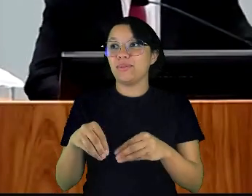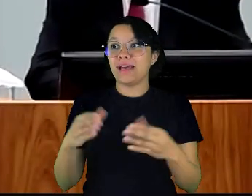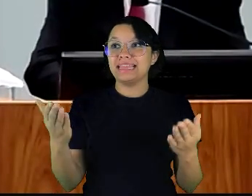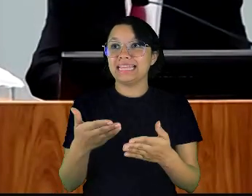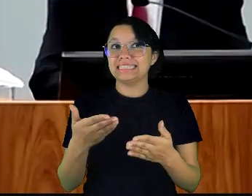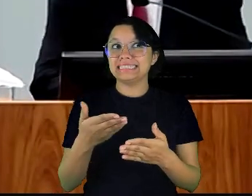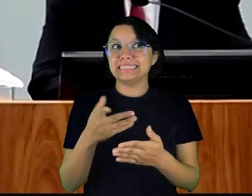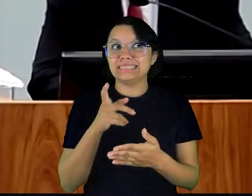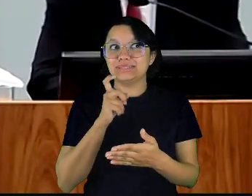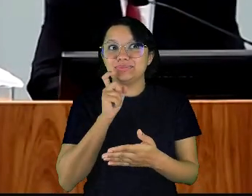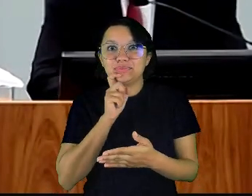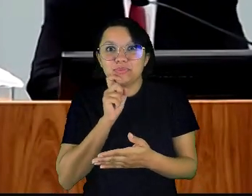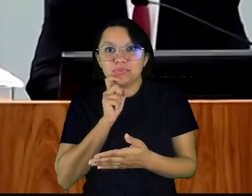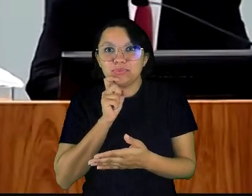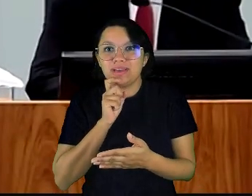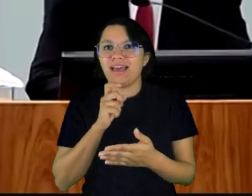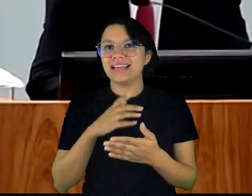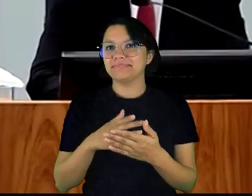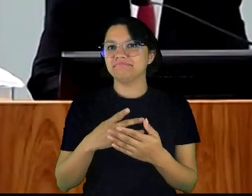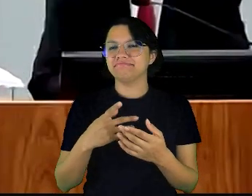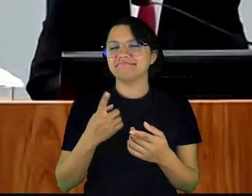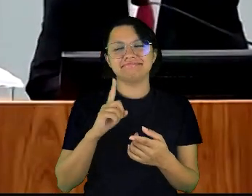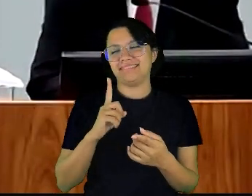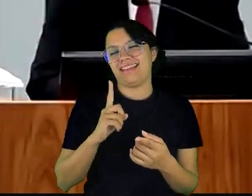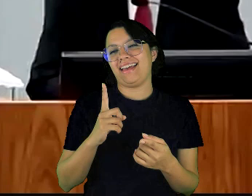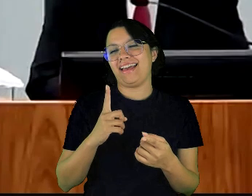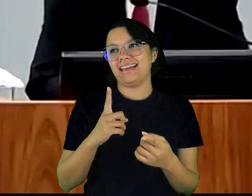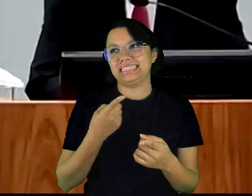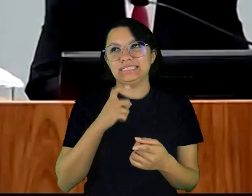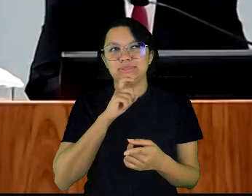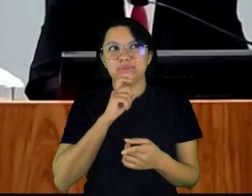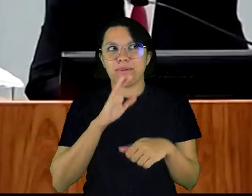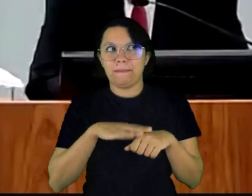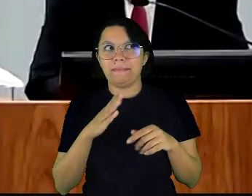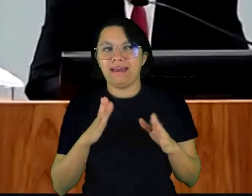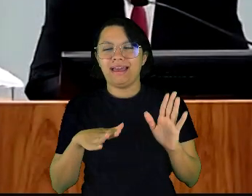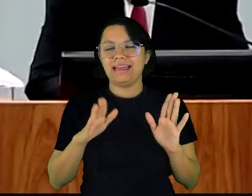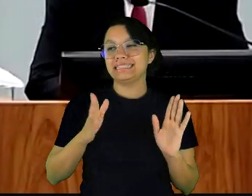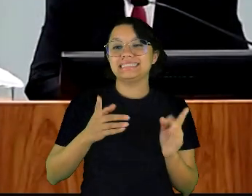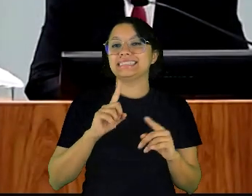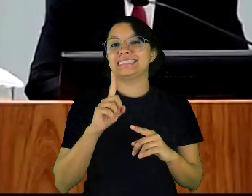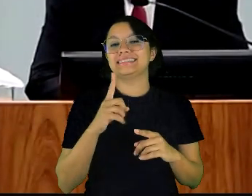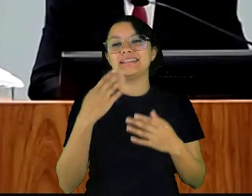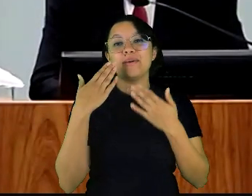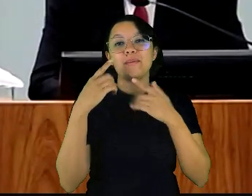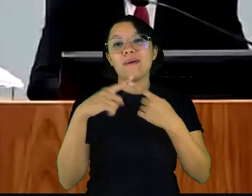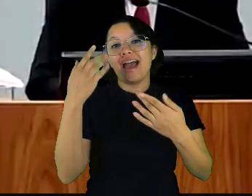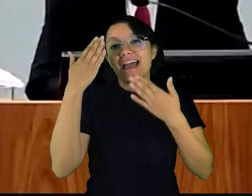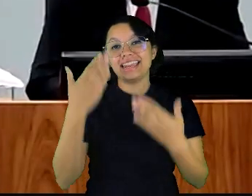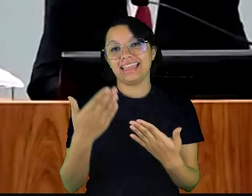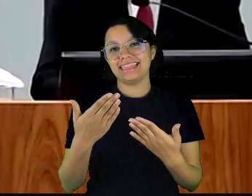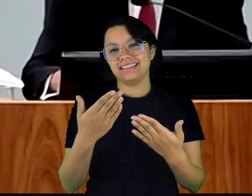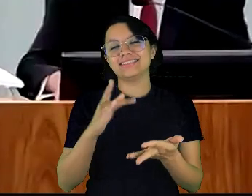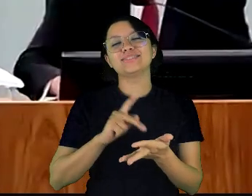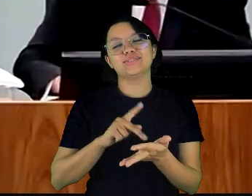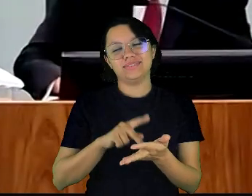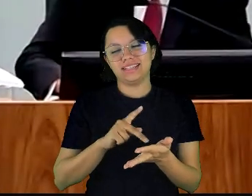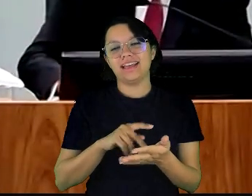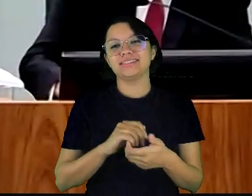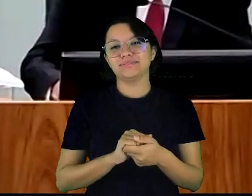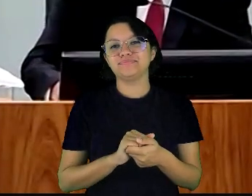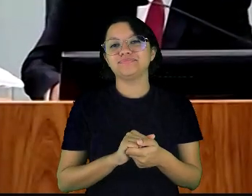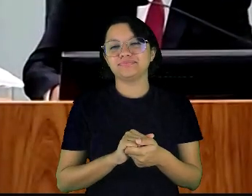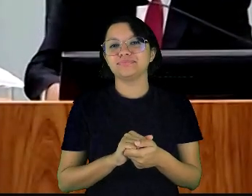não, porque é mais gelado mesmo. Não, mas eu agradeço realmente e é, é